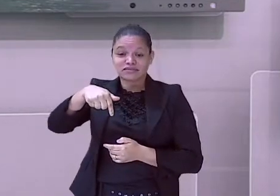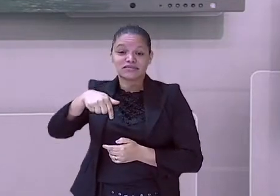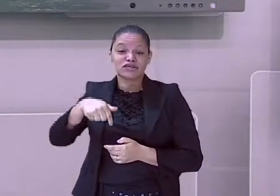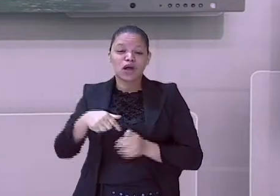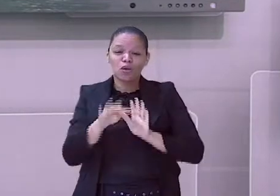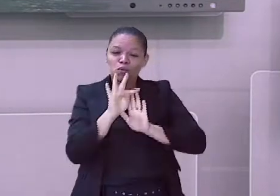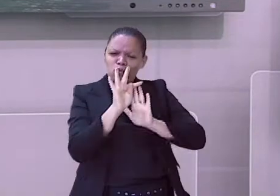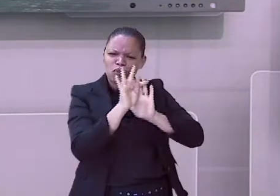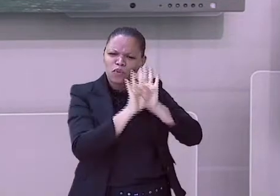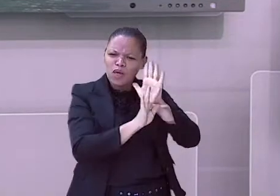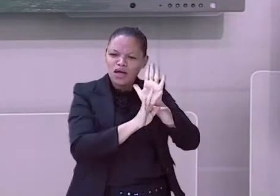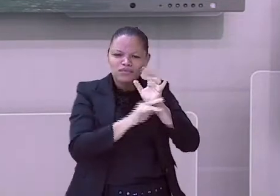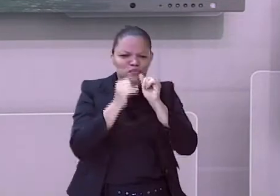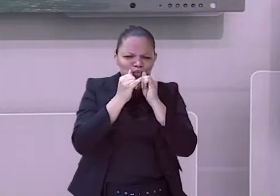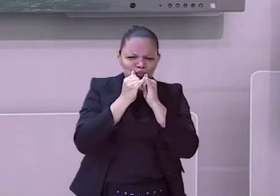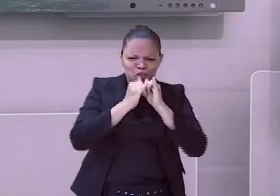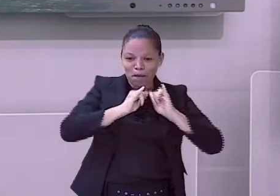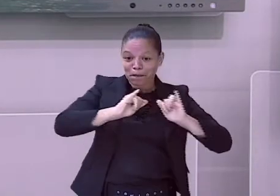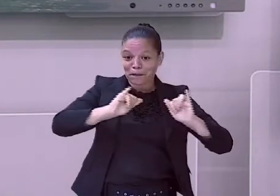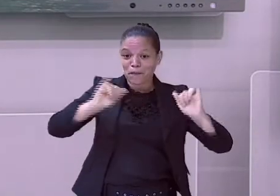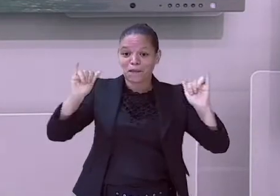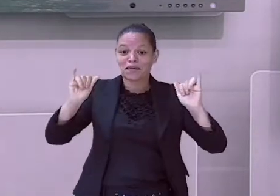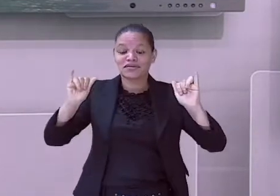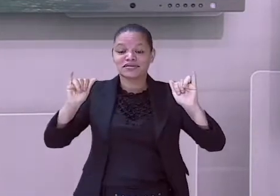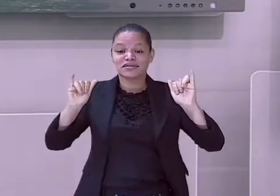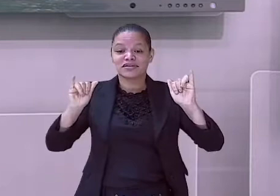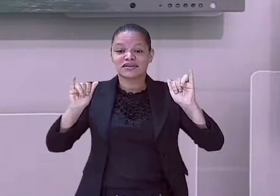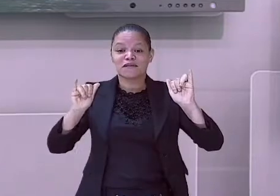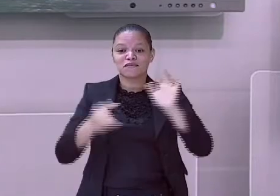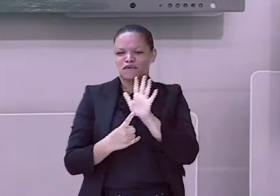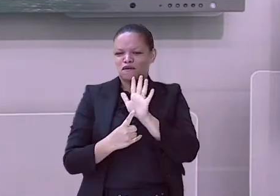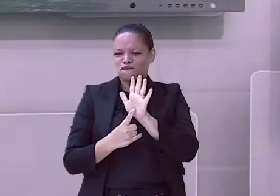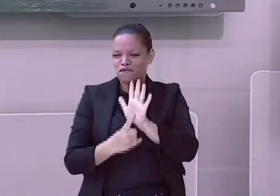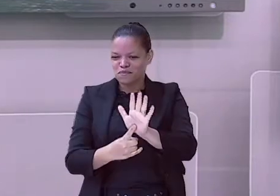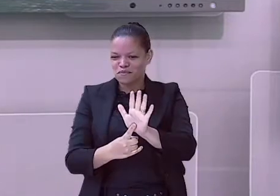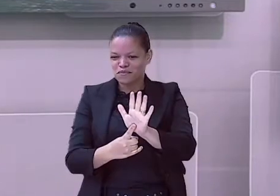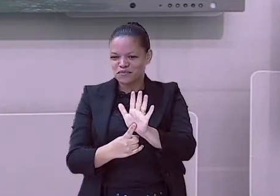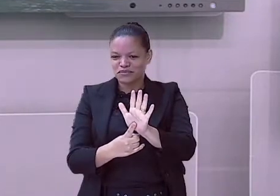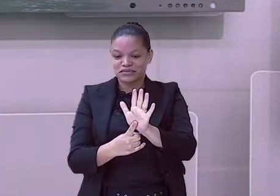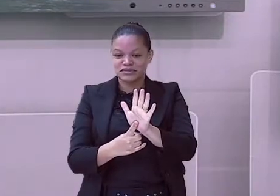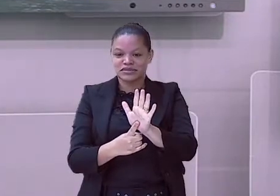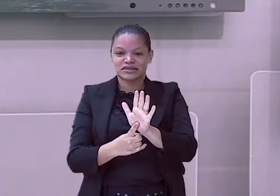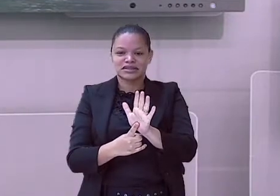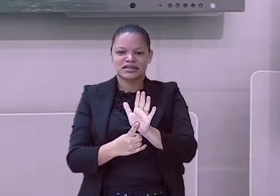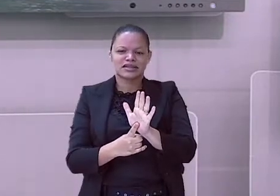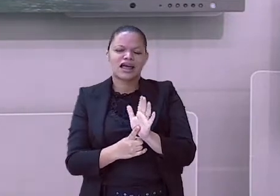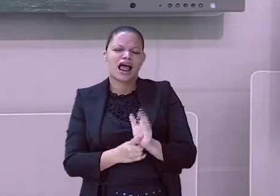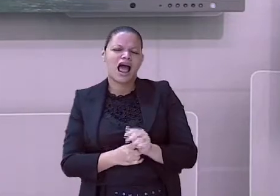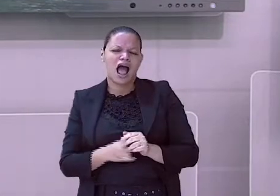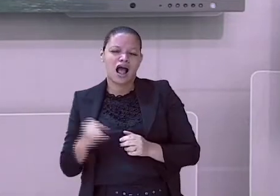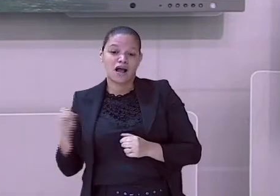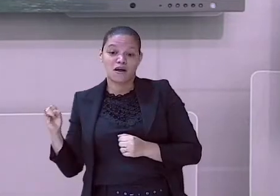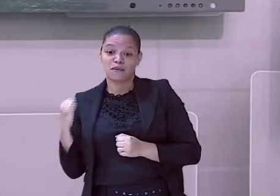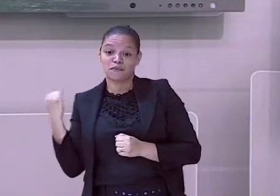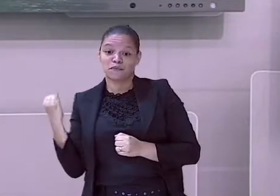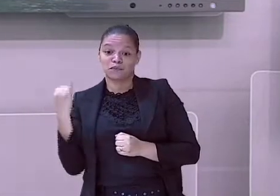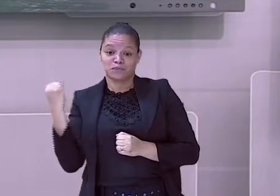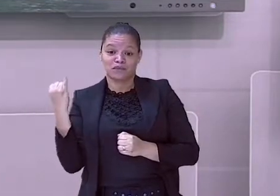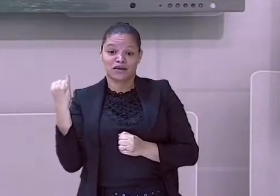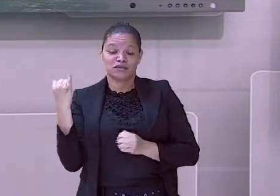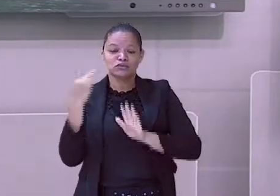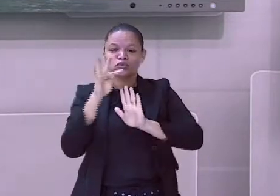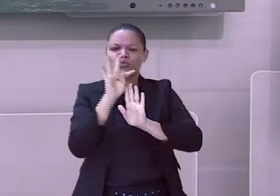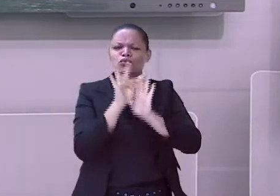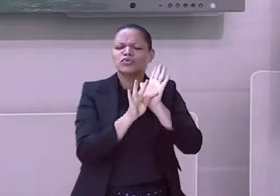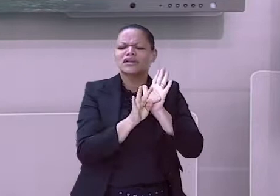rever comigo alguns pontos importantes do texto informativo? Texto informativo,